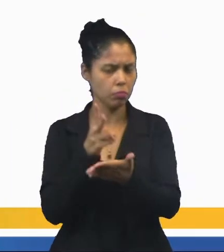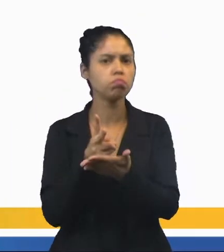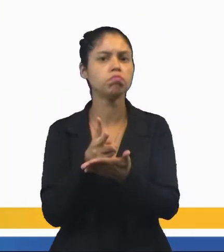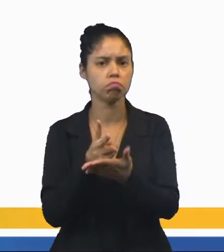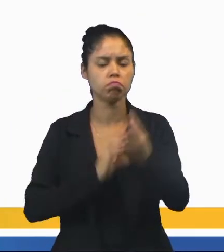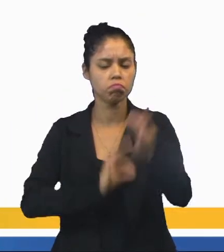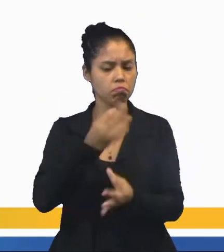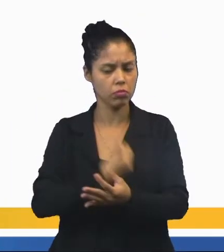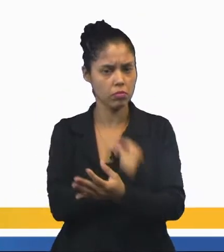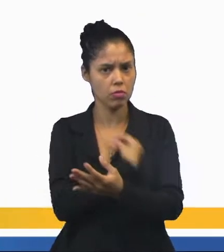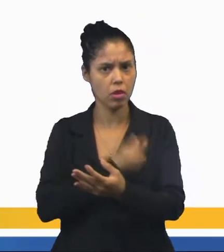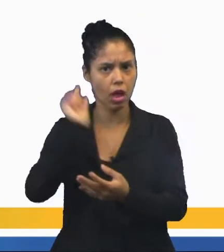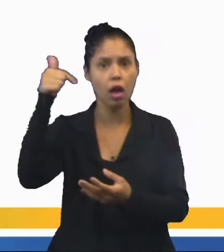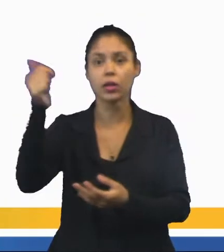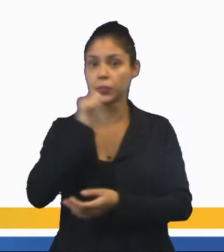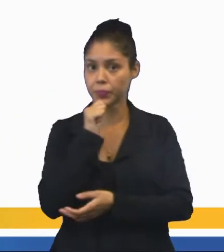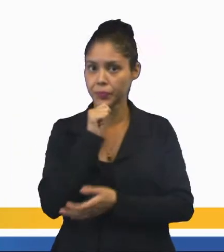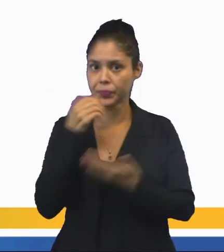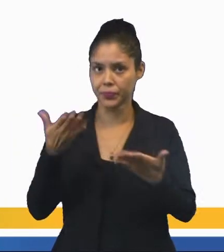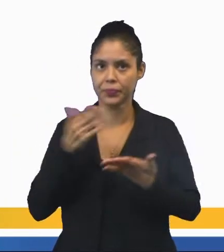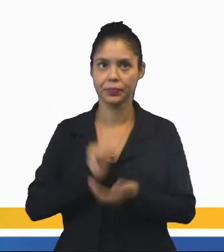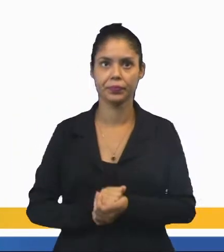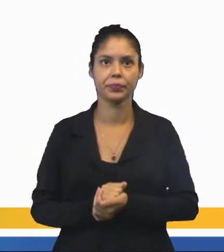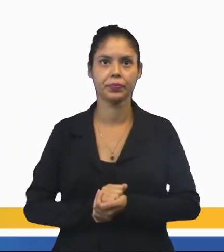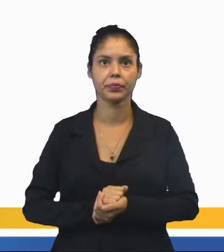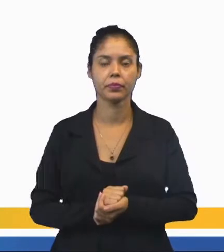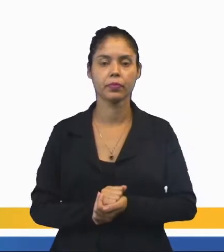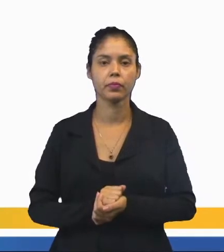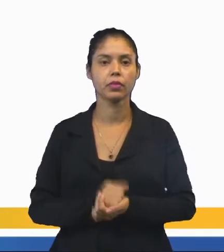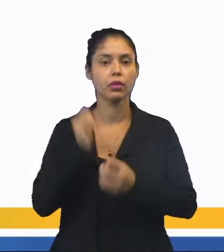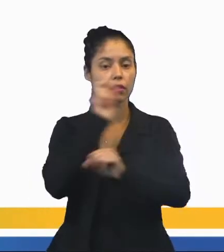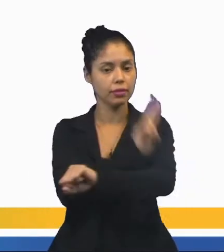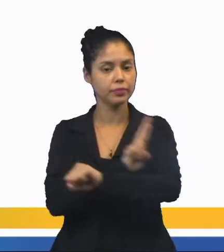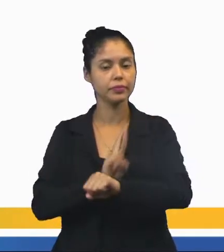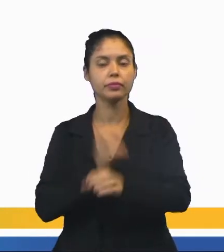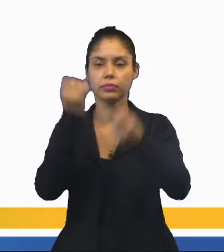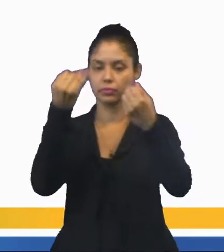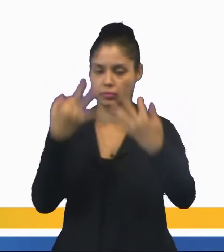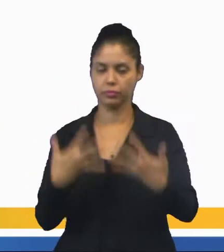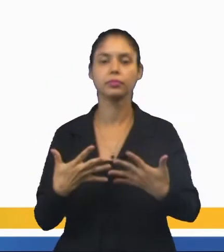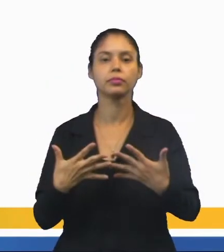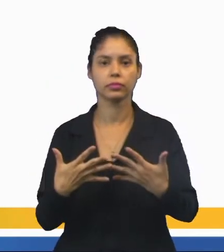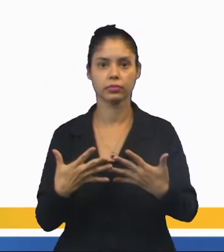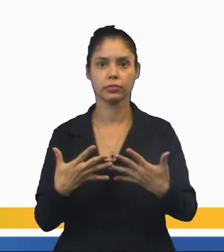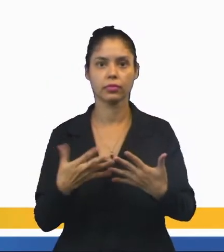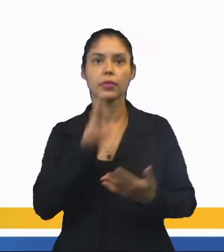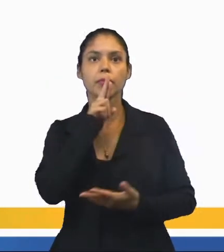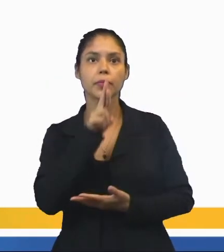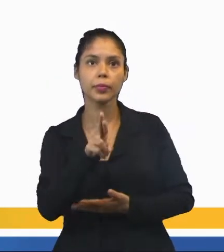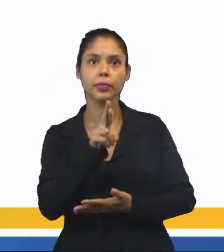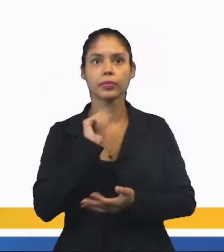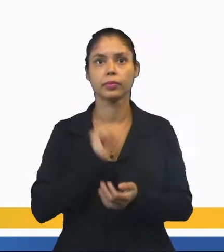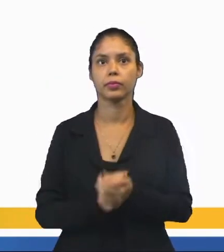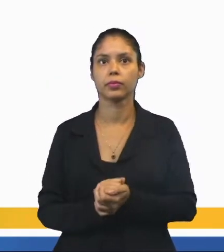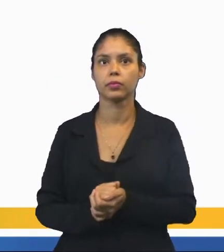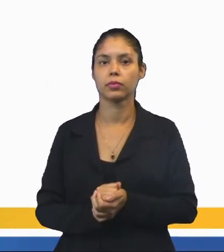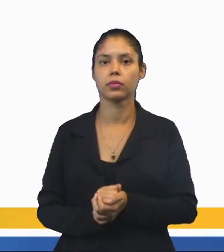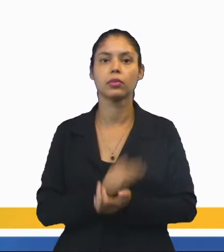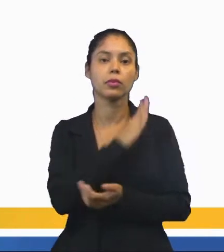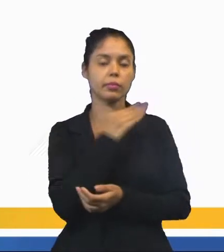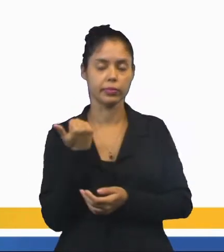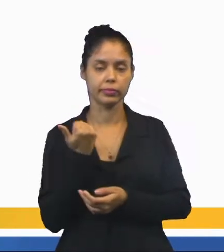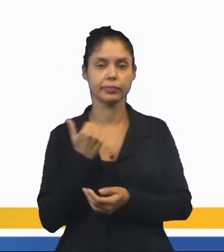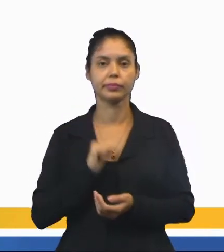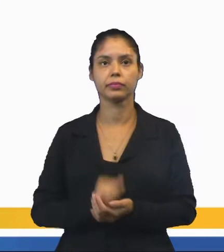vida para além da vida, não é? As religiões têm uma explicação, uma resposta em relação à morte,